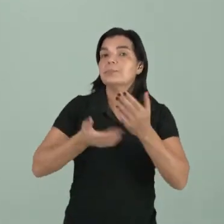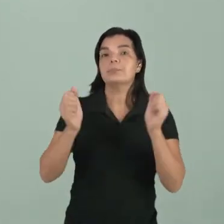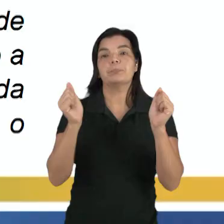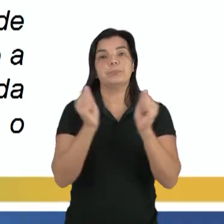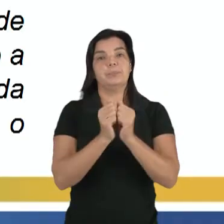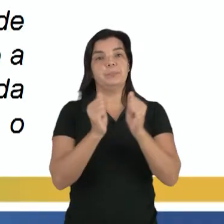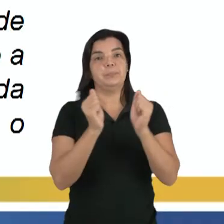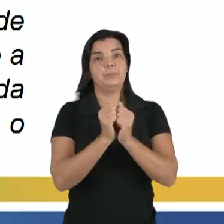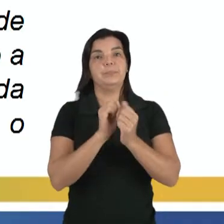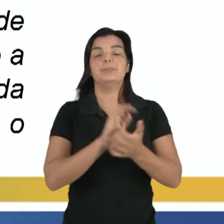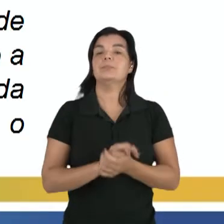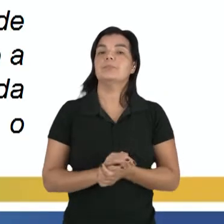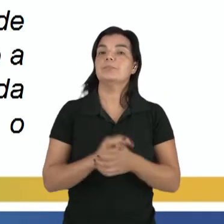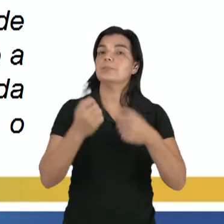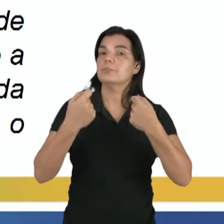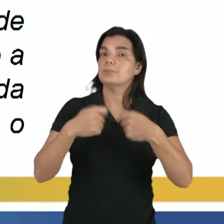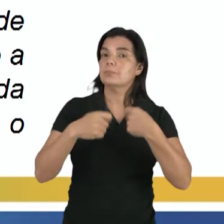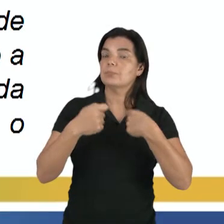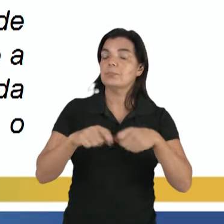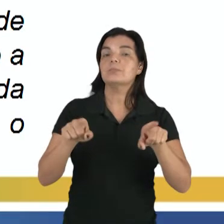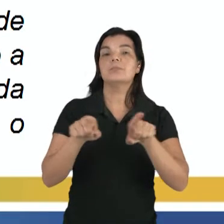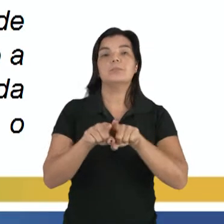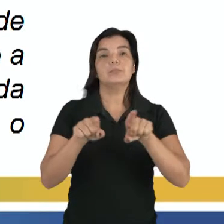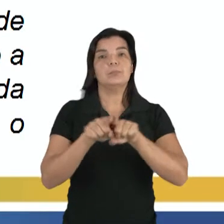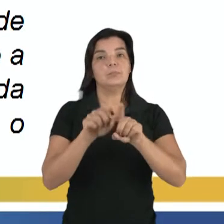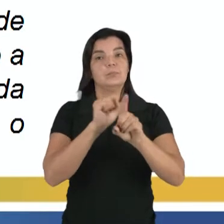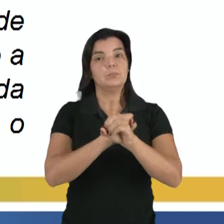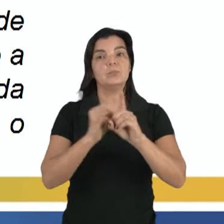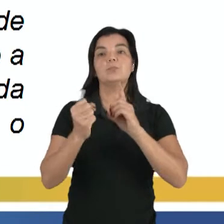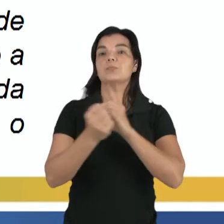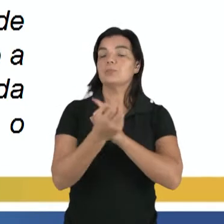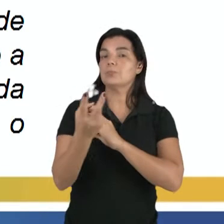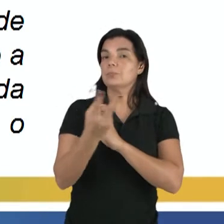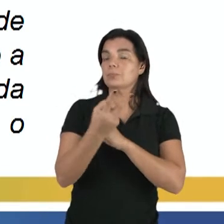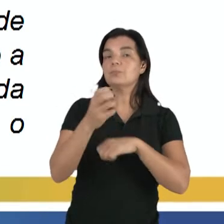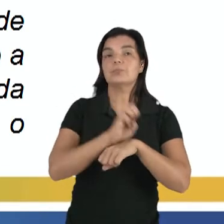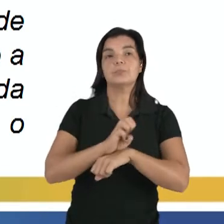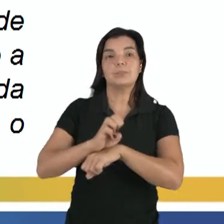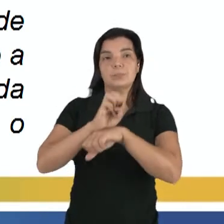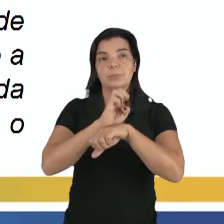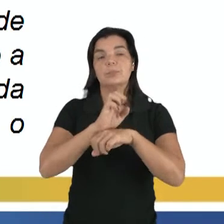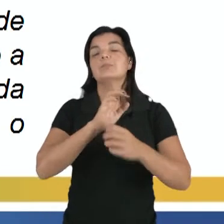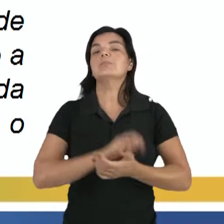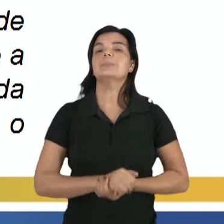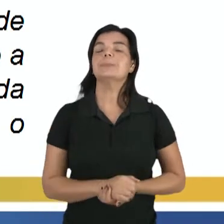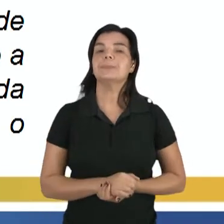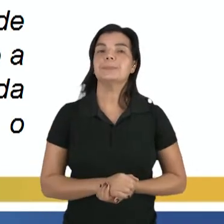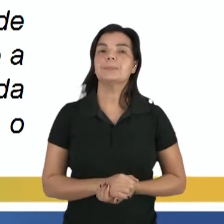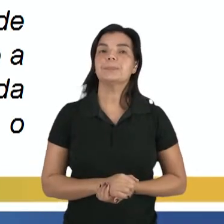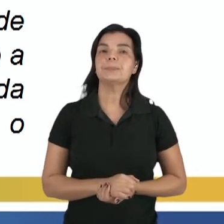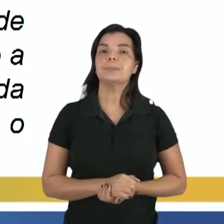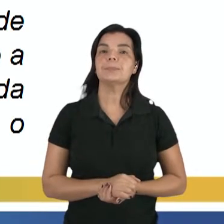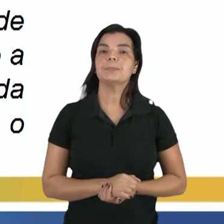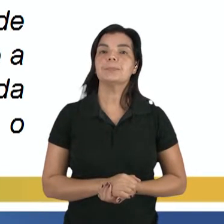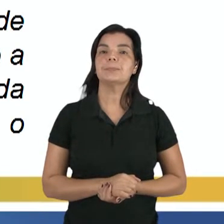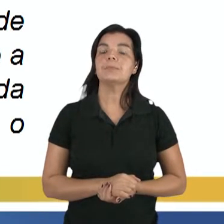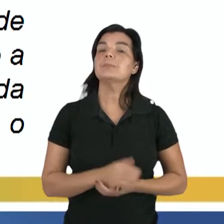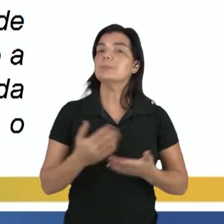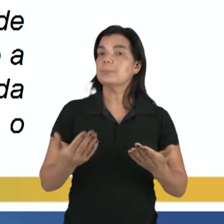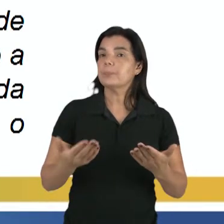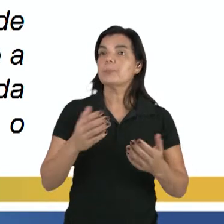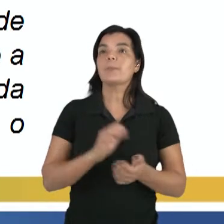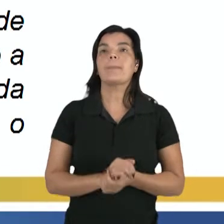envolvimento conjunto, ou seja, é preciso pegar esses dois componentes, Estado e